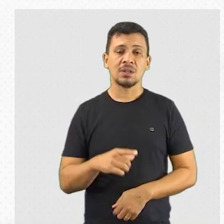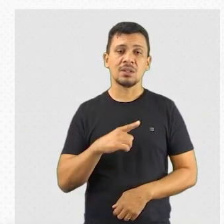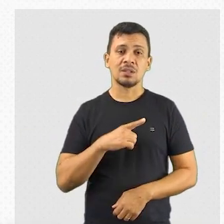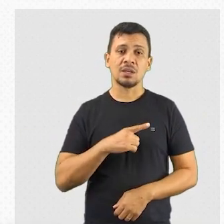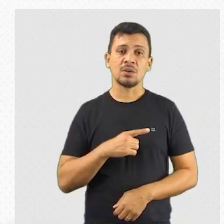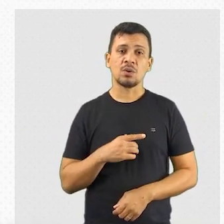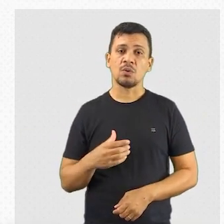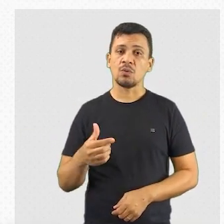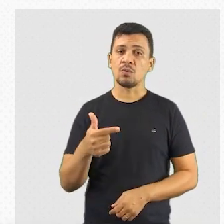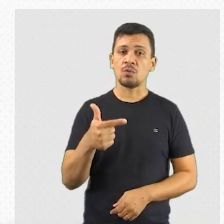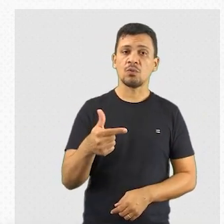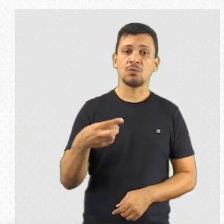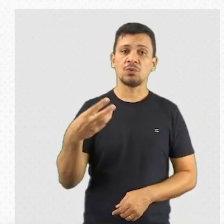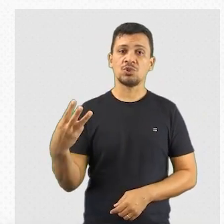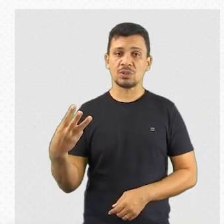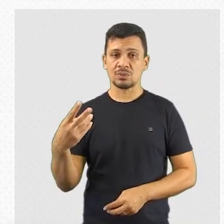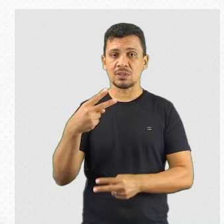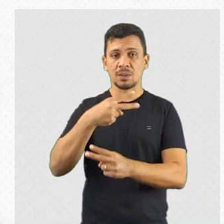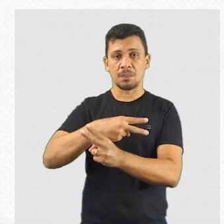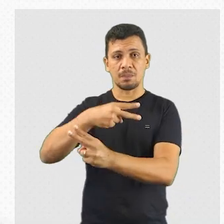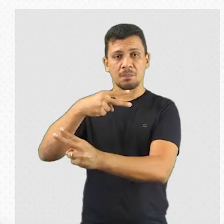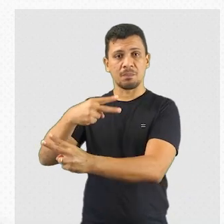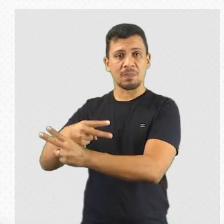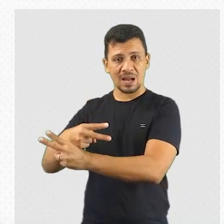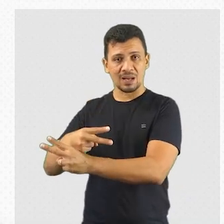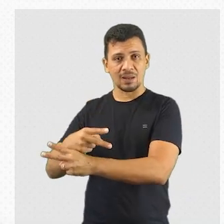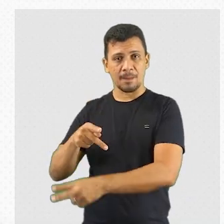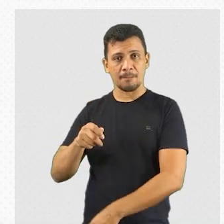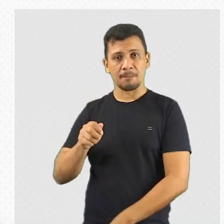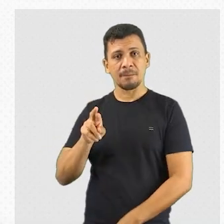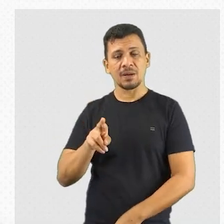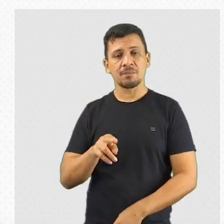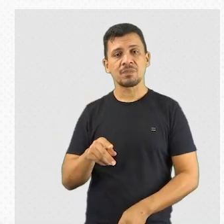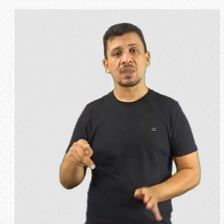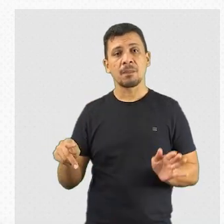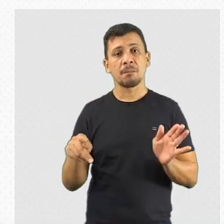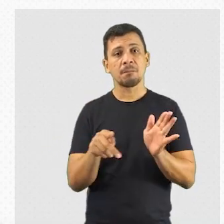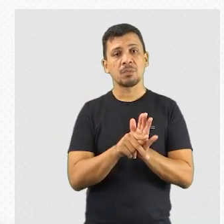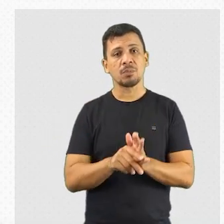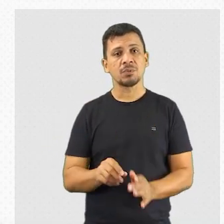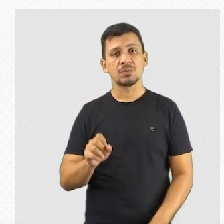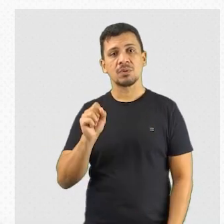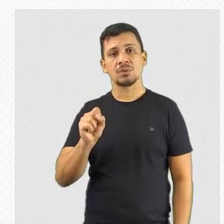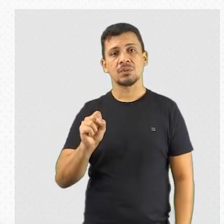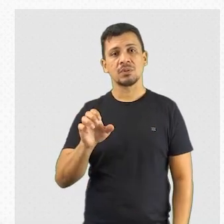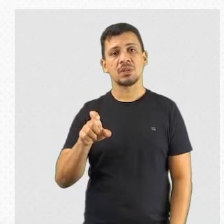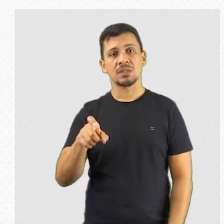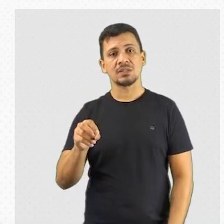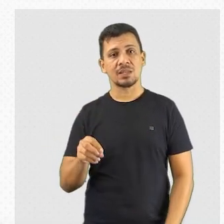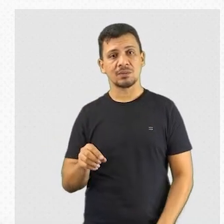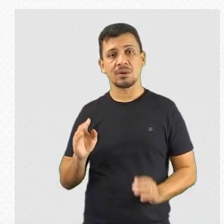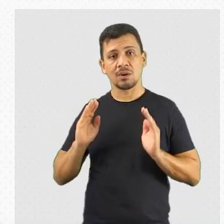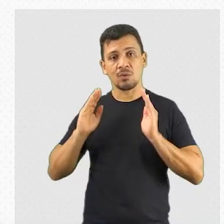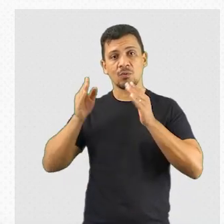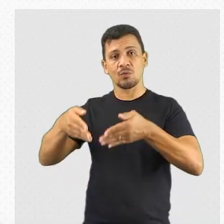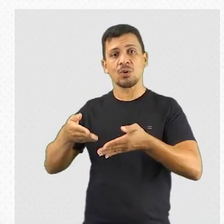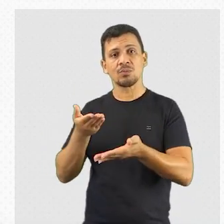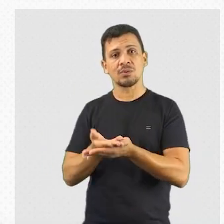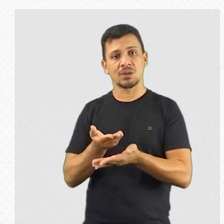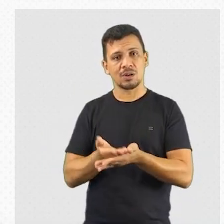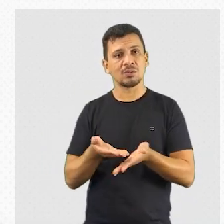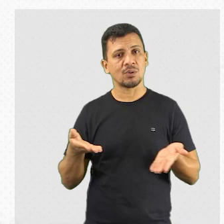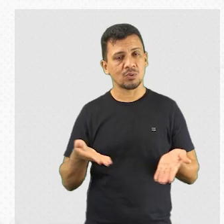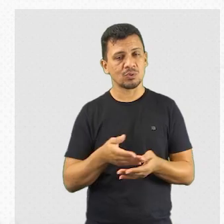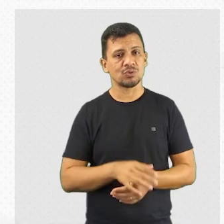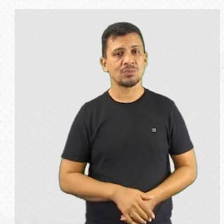o 23º par de cromossomos, né? Que são os nossos cromossomos sexuais, né? Objeto da nossa aula de hoje. Então,